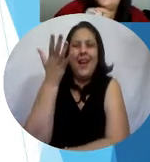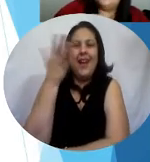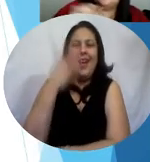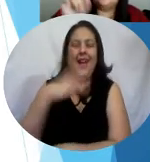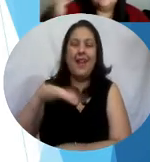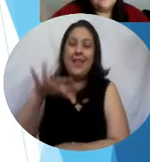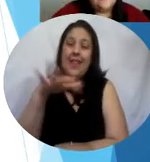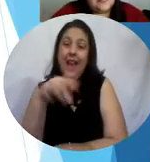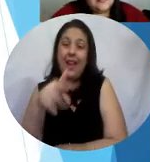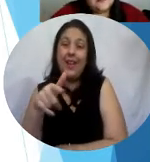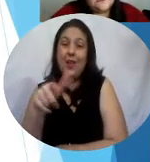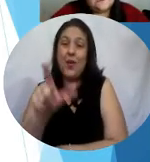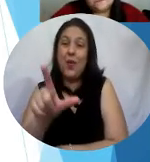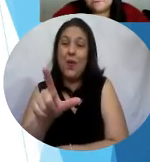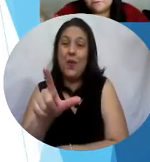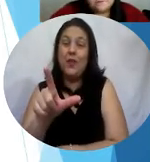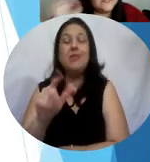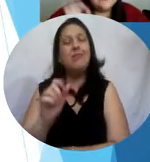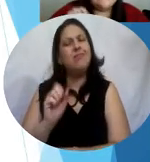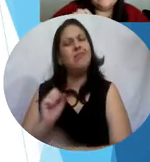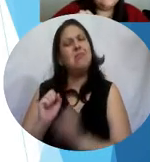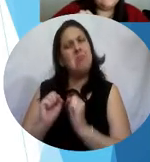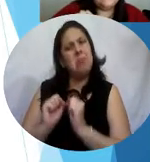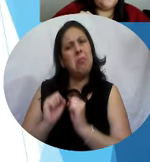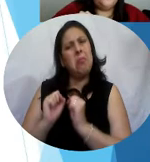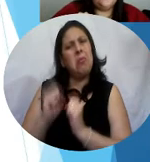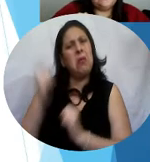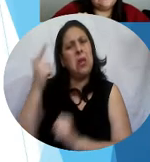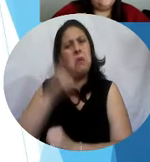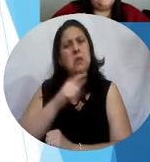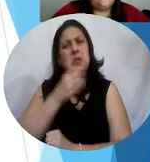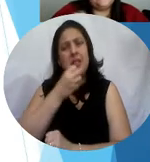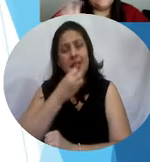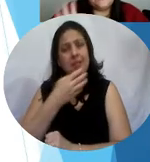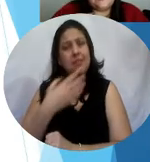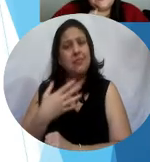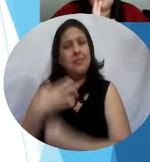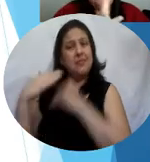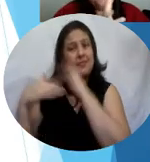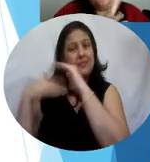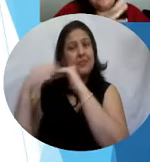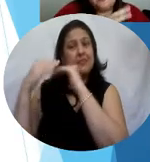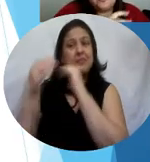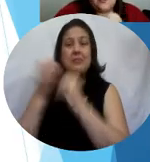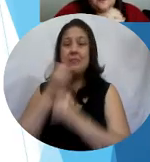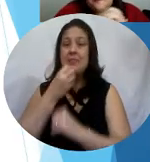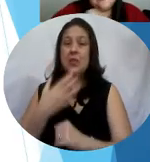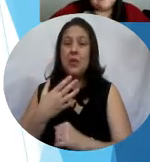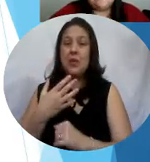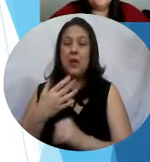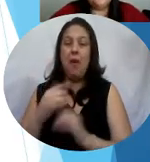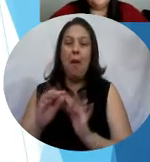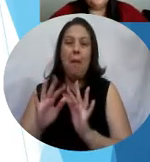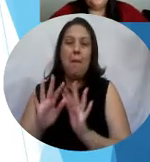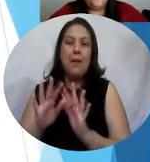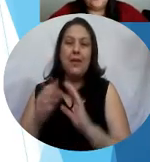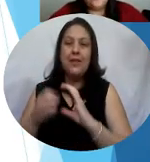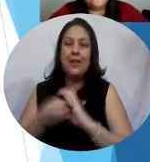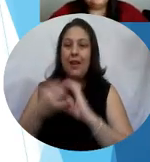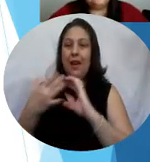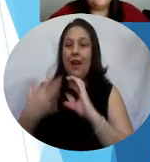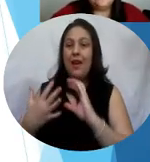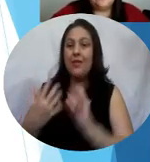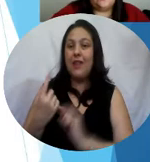consegue. Mas em determinado aspecto ele tem um bom desenvolvimento. E aí a gente pensa só como uma característica